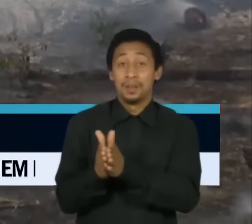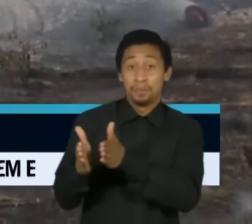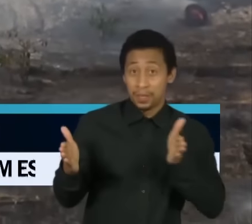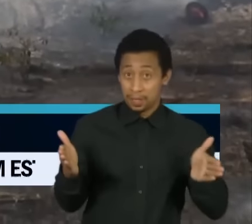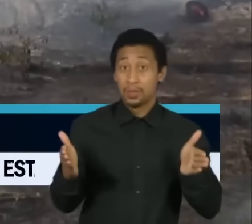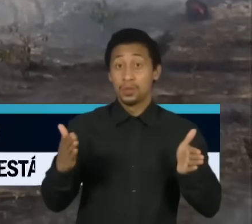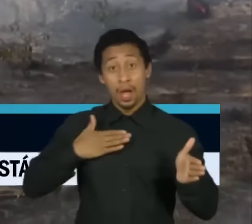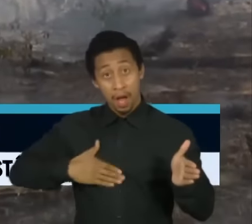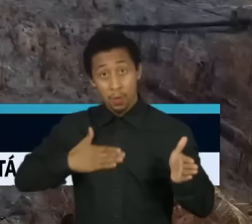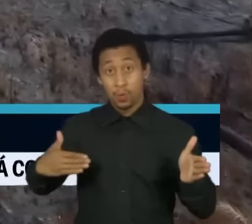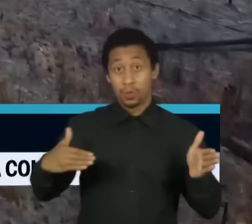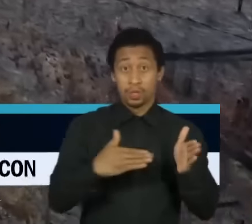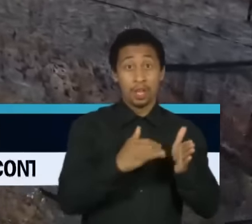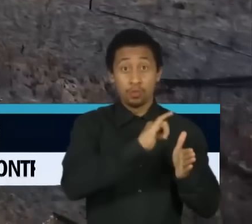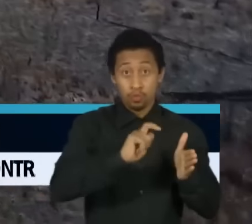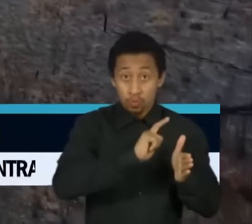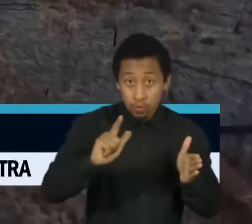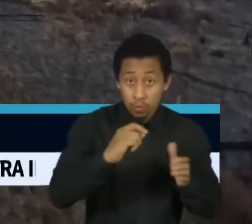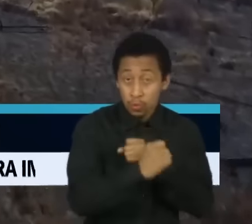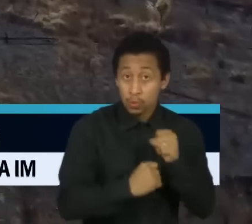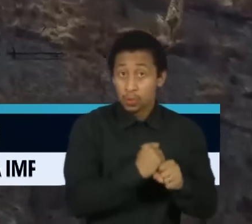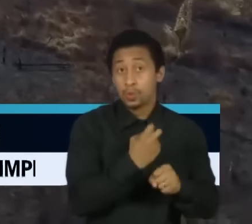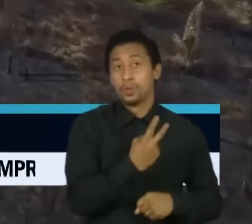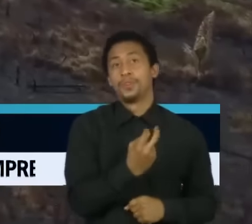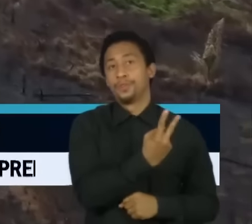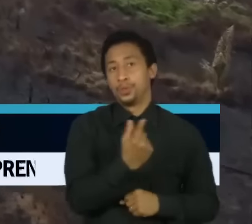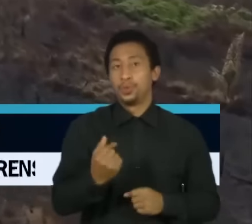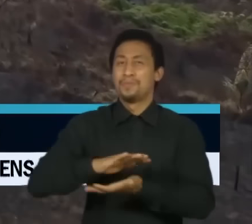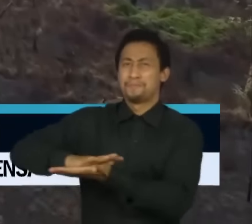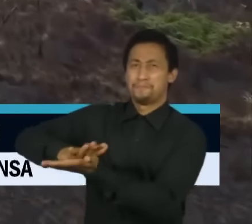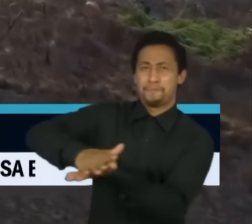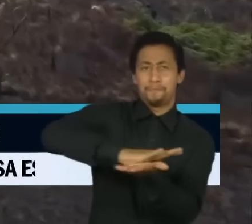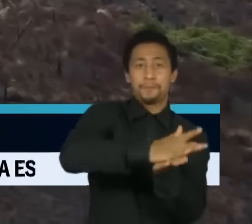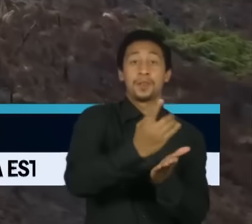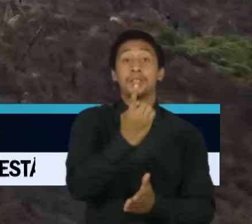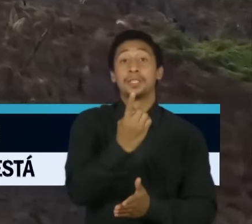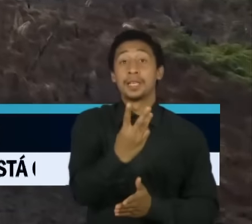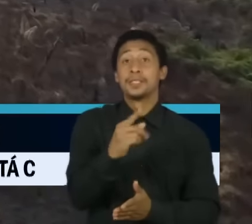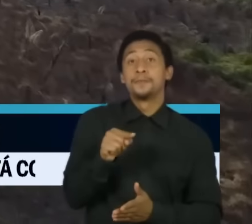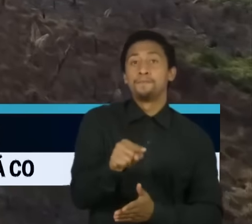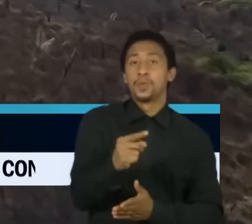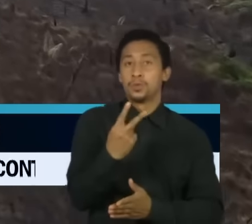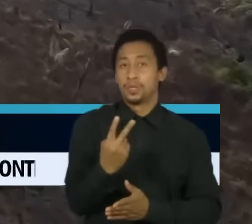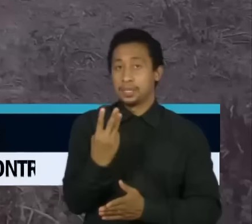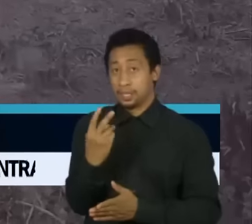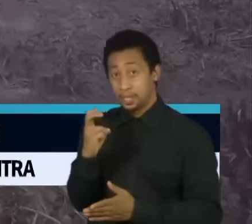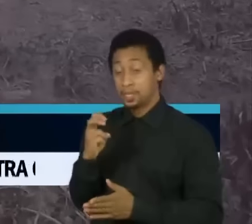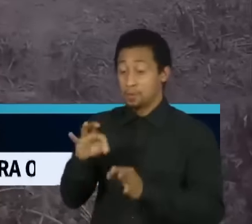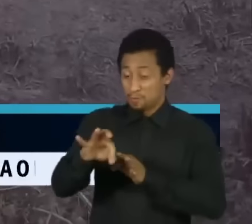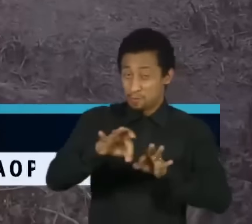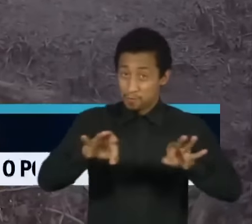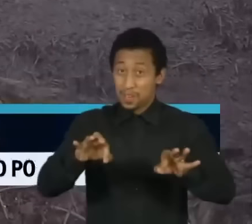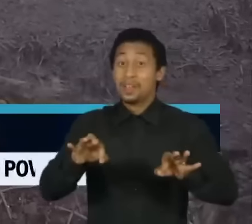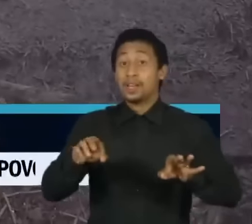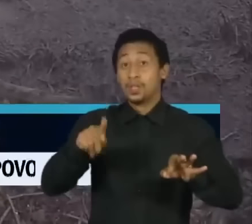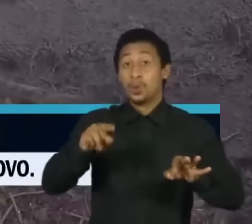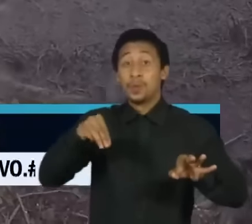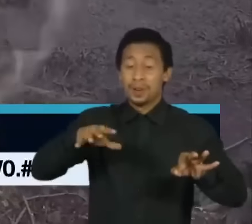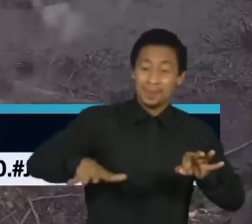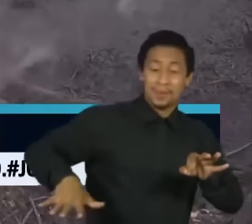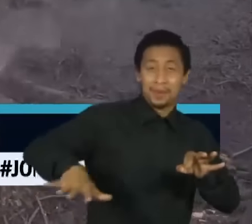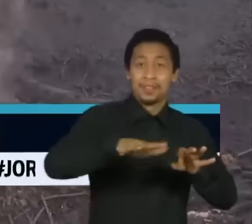e julho de 2021, o desmatamento na Amazônia atingiu 13.200 quilômetros quadrados, segundo o INPE. É o maior